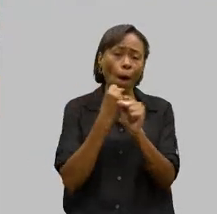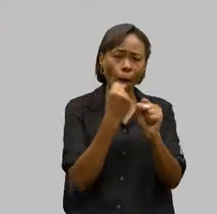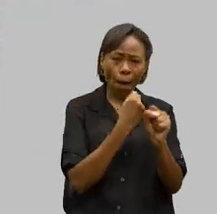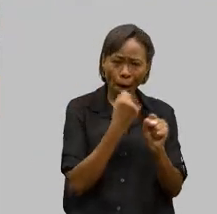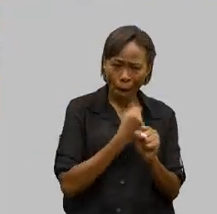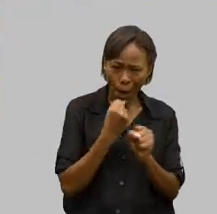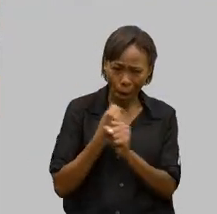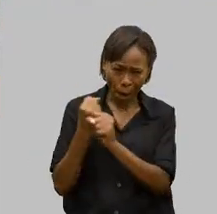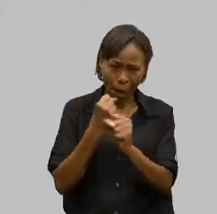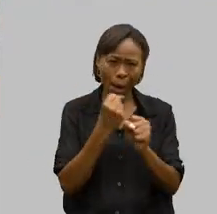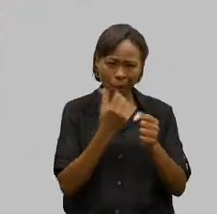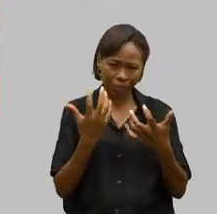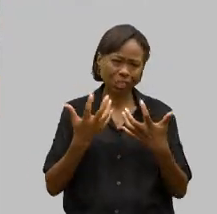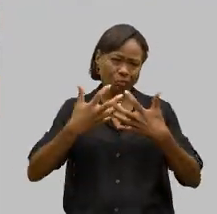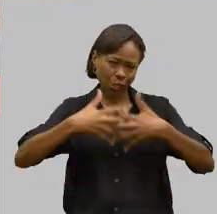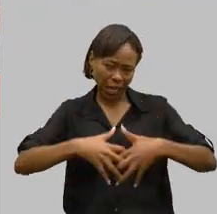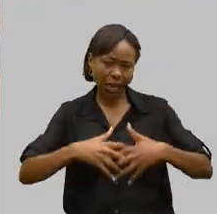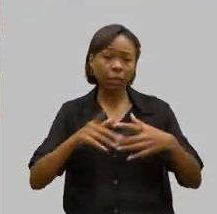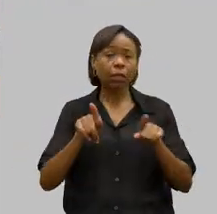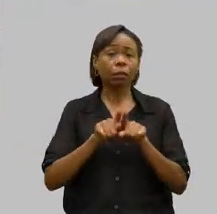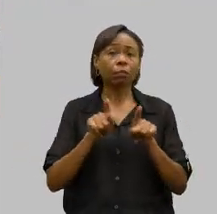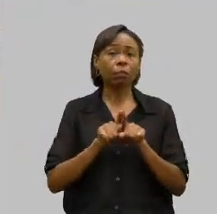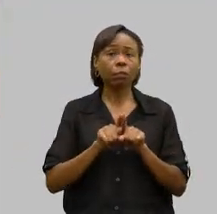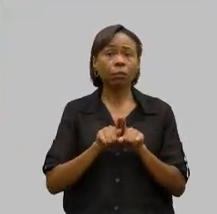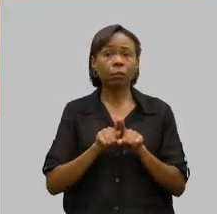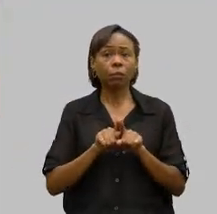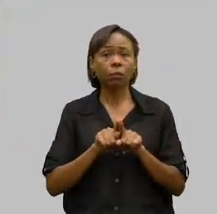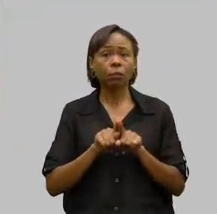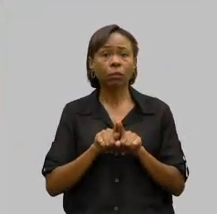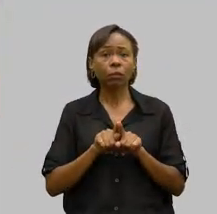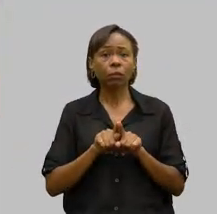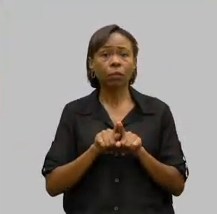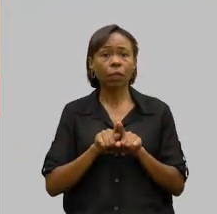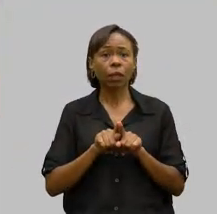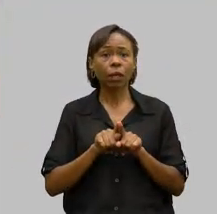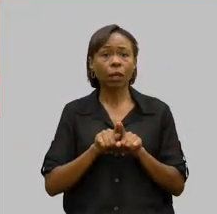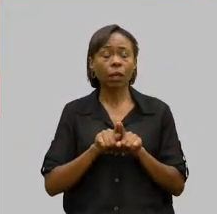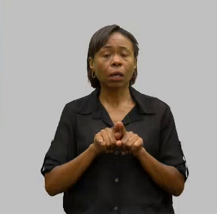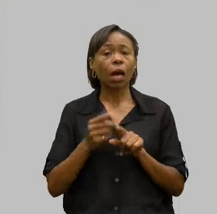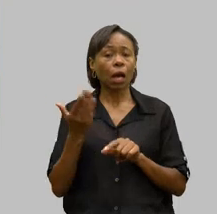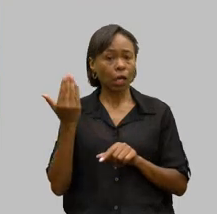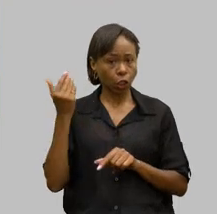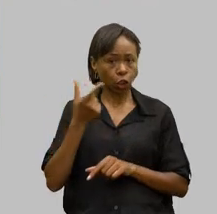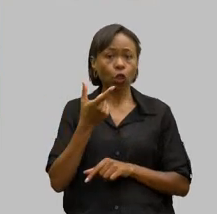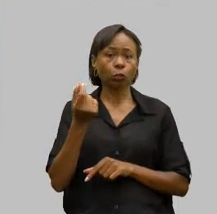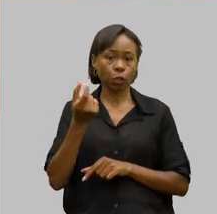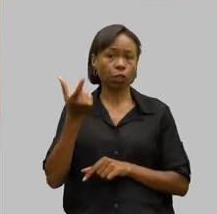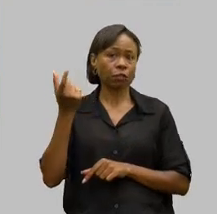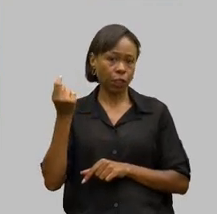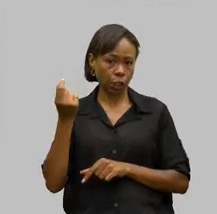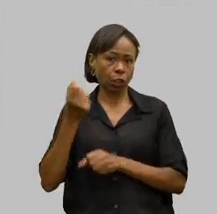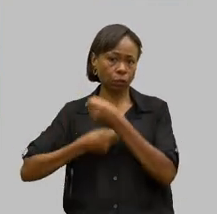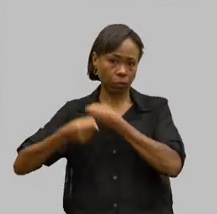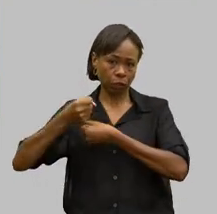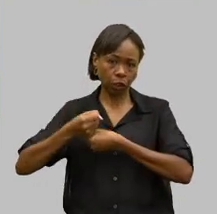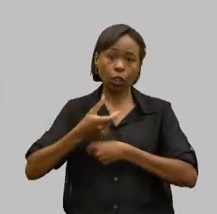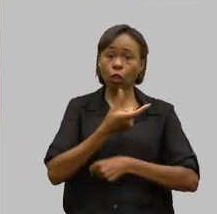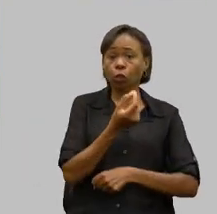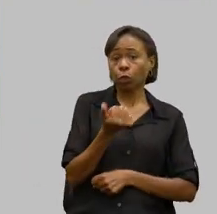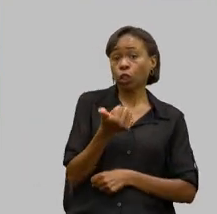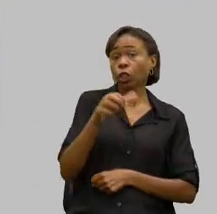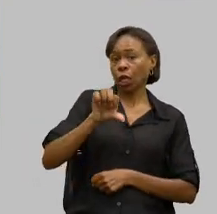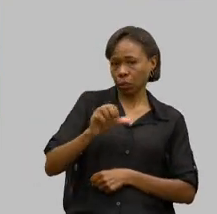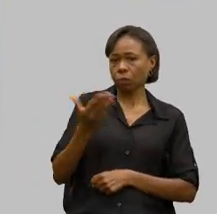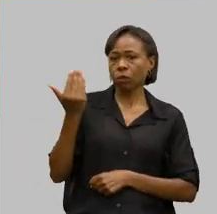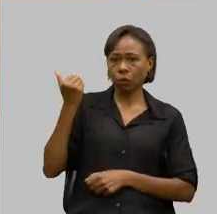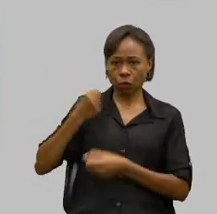são notas fiscais que às vezes fecham... De 2020 e 2019 que a senhora trouxe, está bom? Isso, que